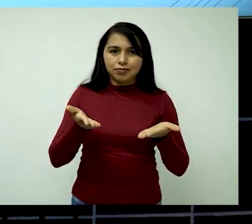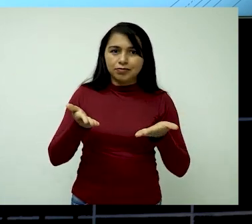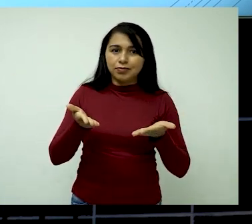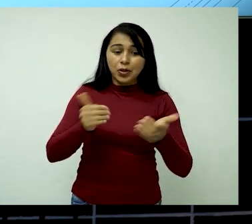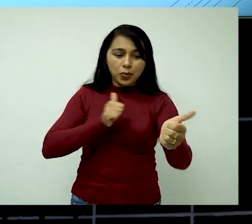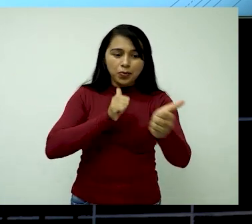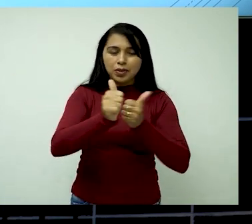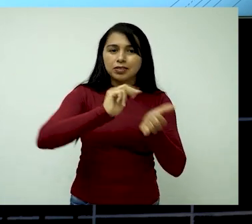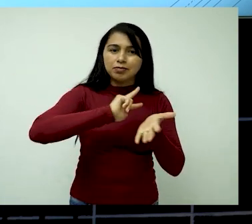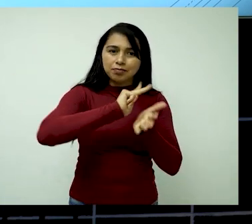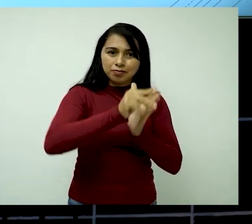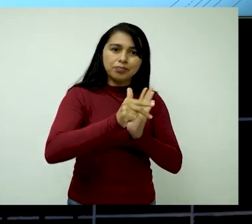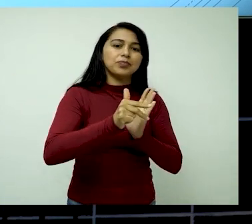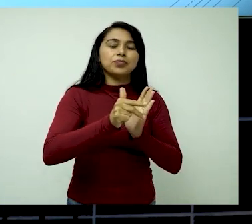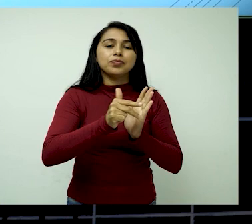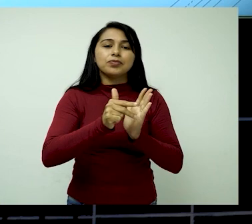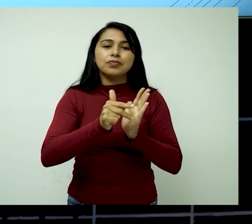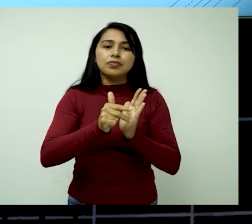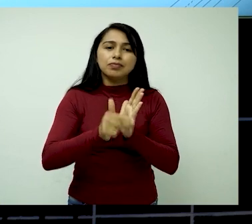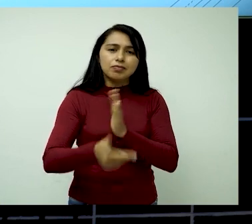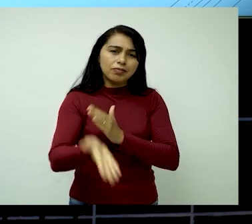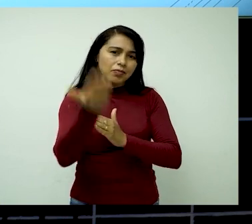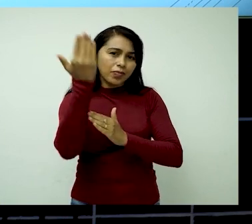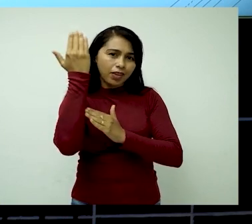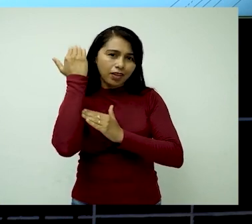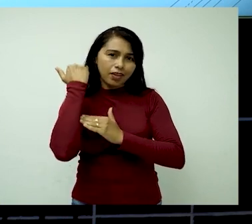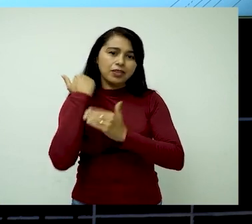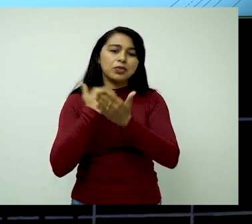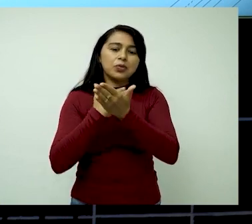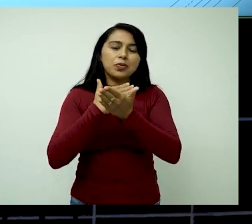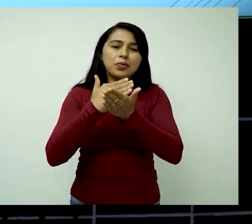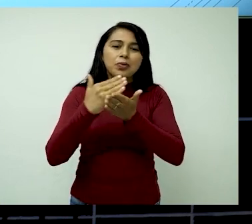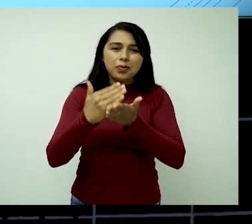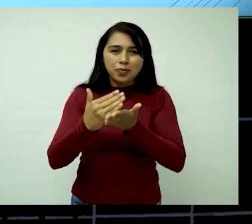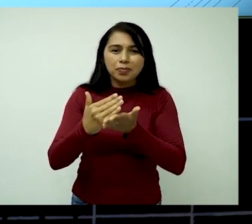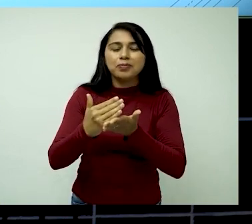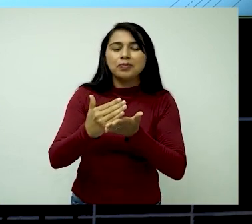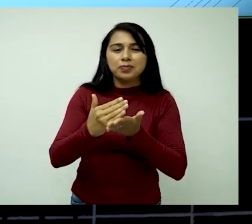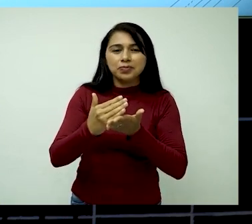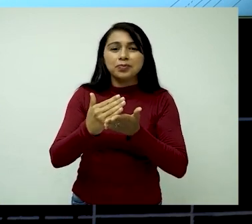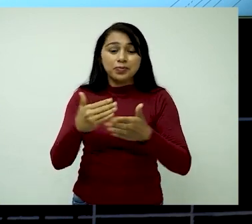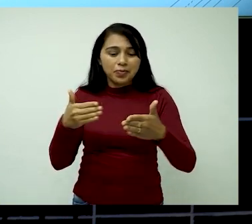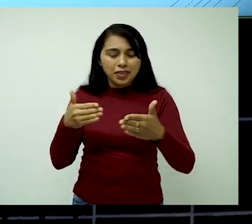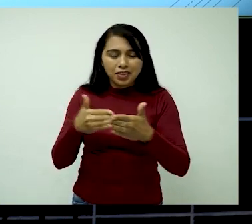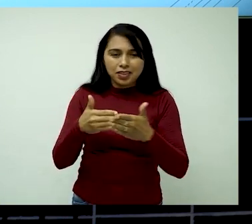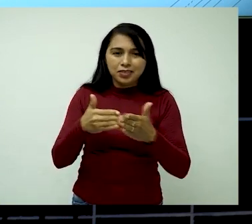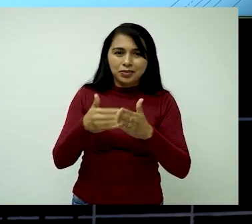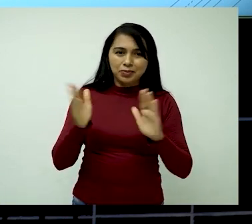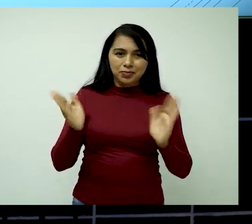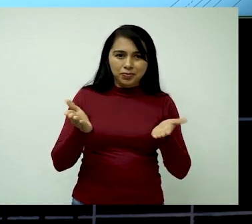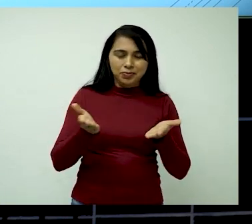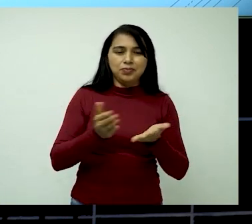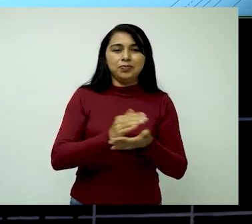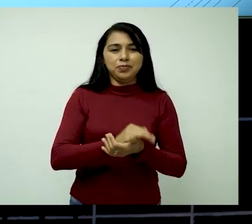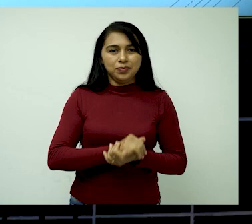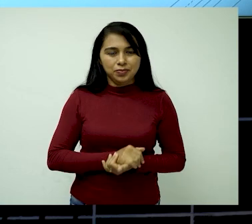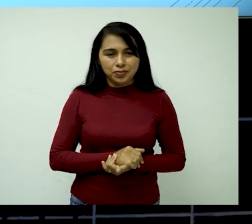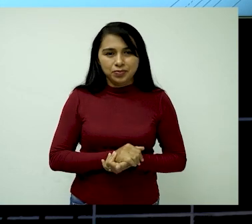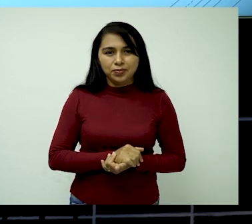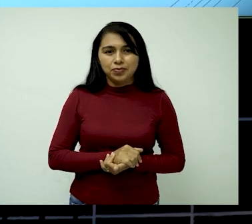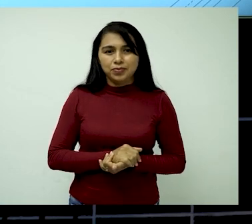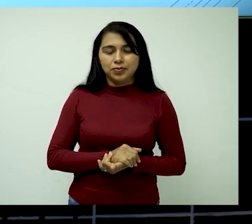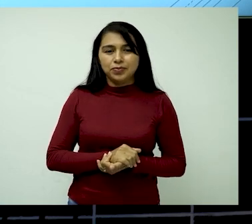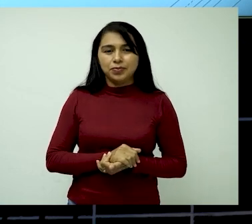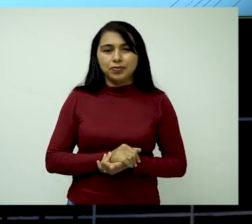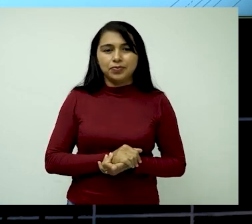parte desde as primeiras edições dos Jogos Olímpicos até as últimas edições que nós temos até então nos